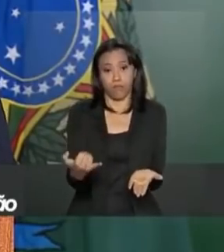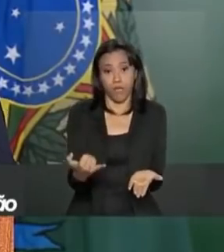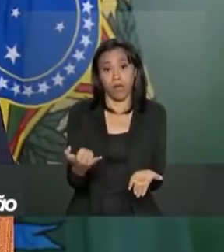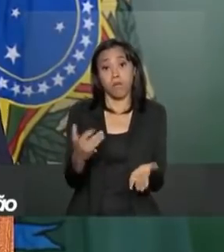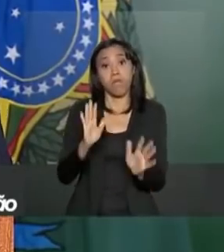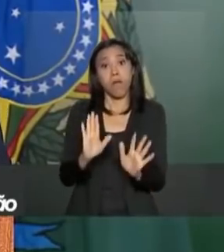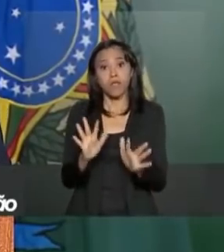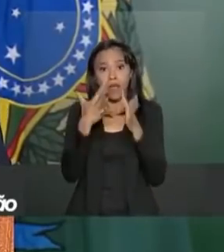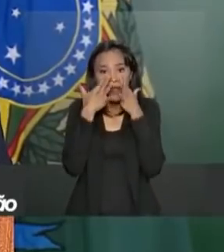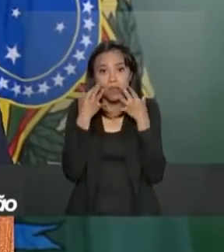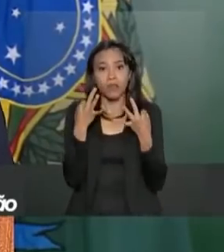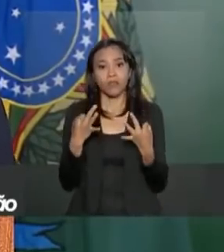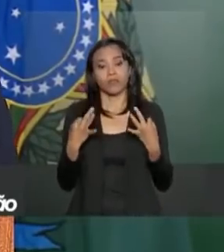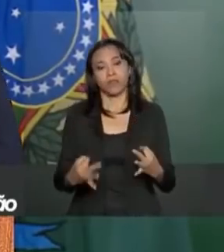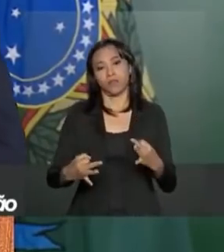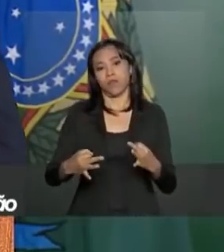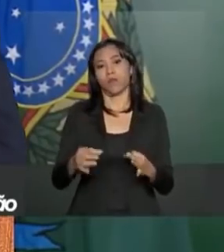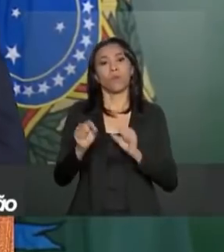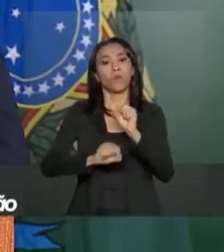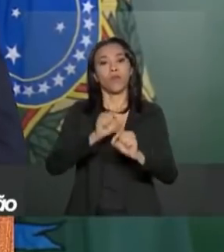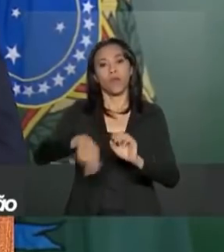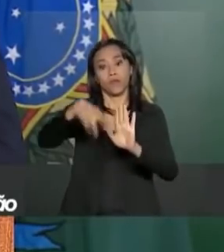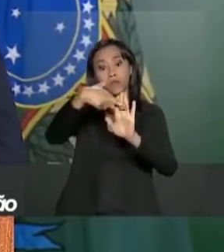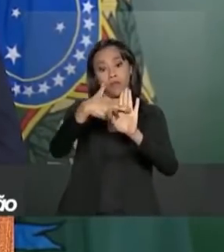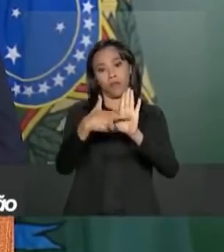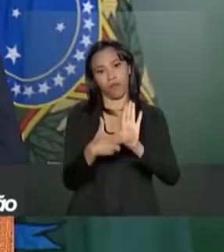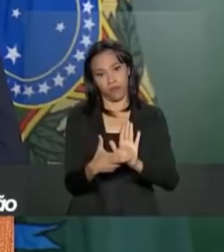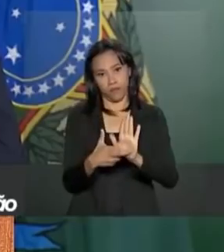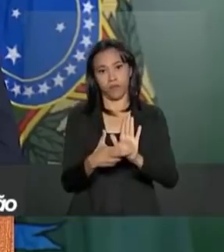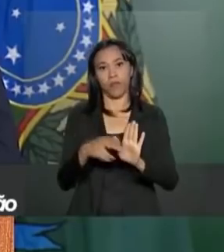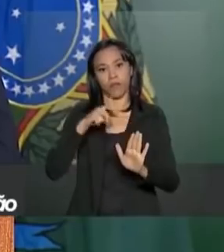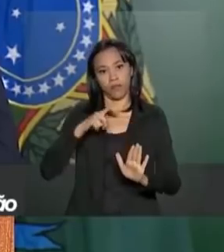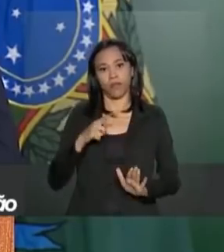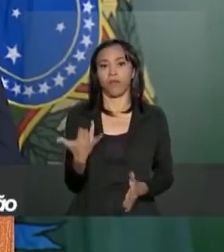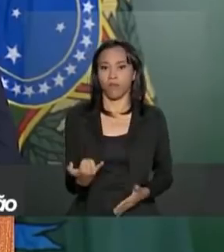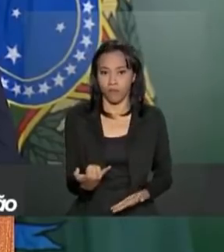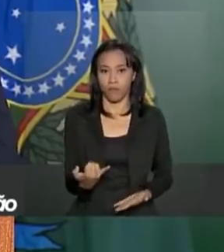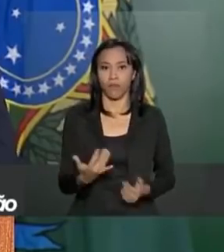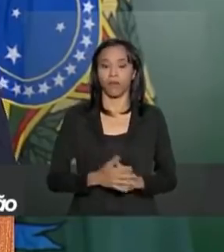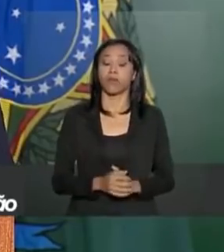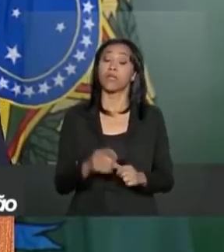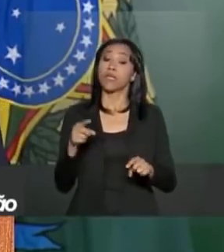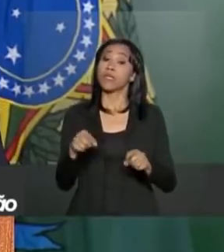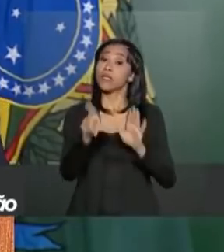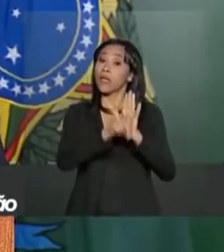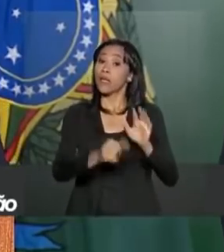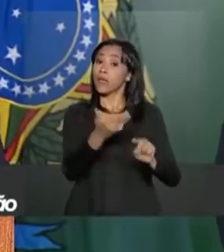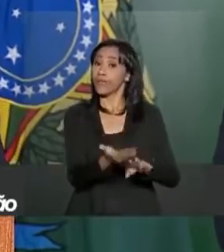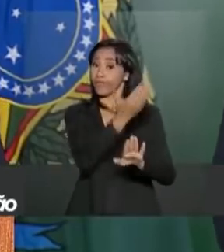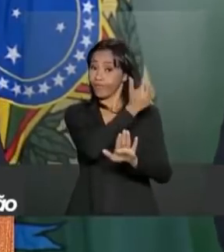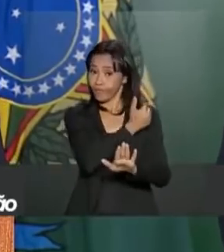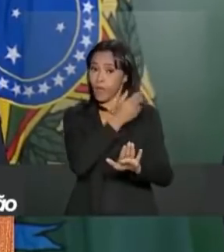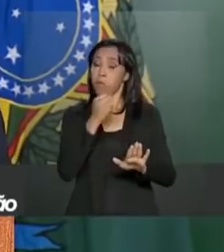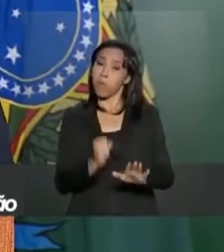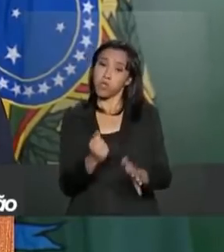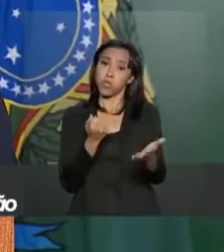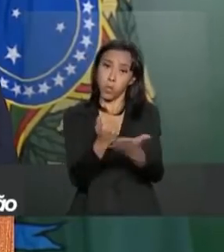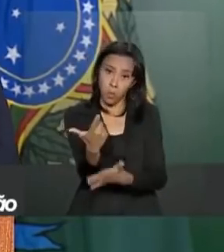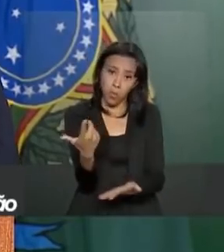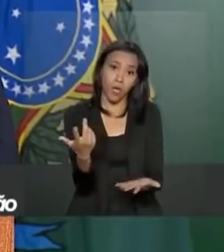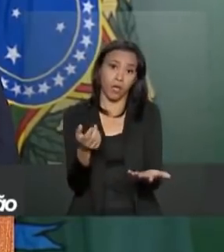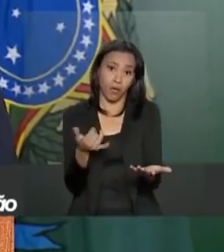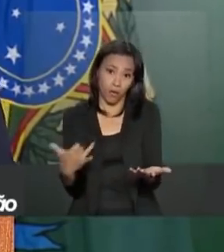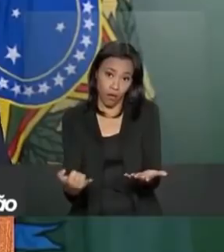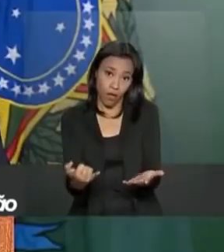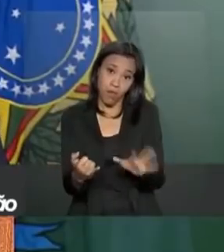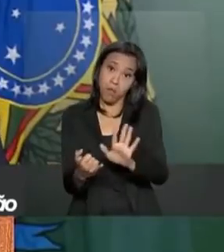critérios a posse da sua arma de fogo na legislação anterior se poderia comprar meia D armas